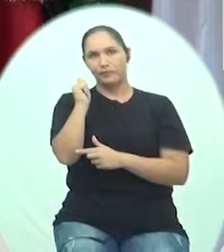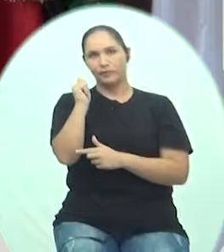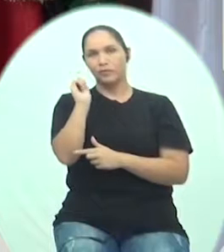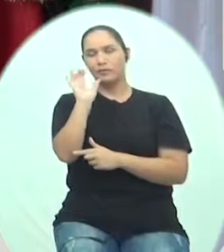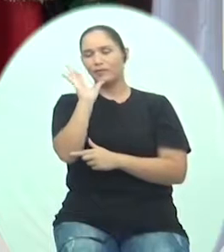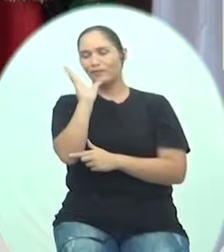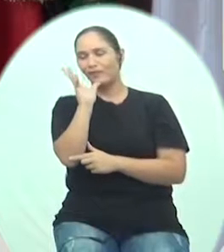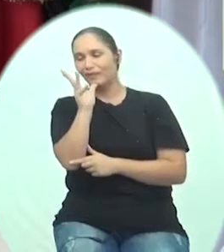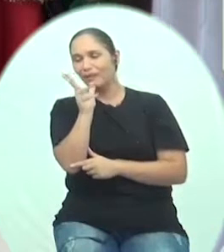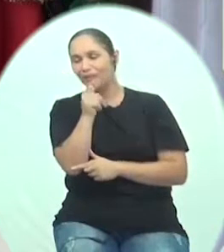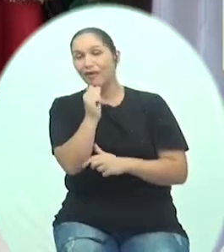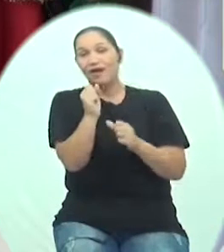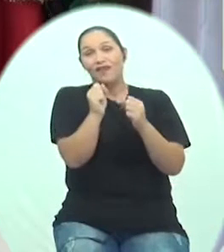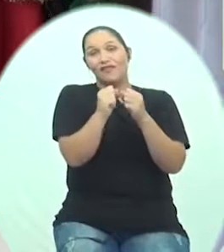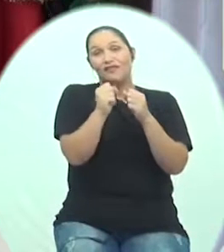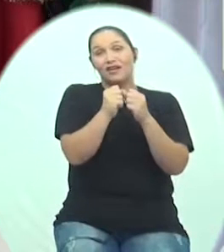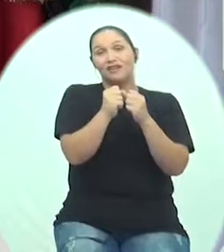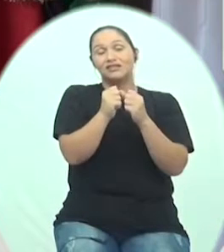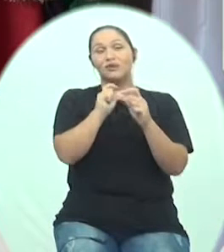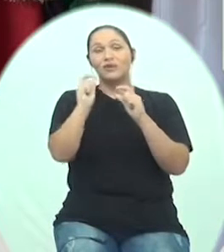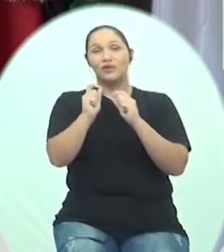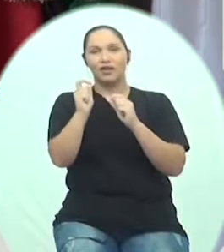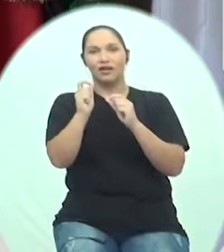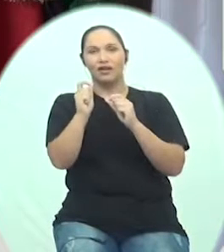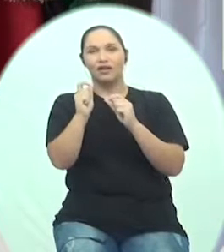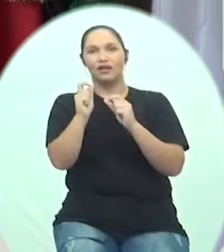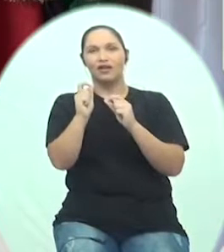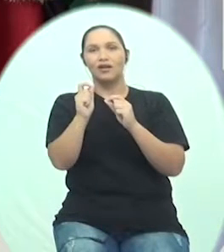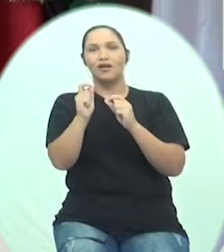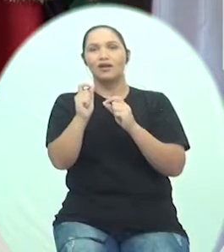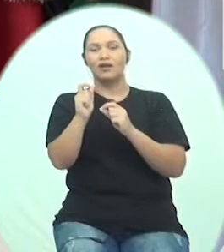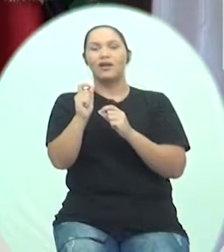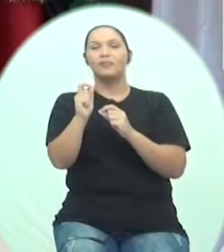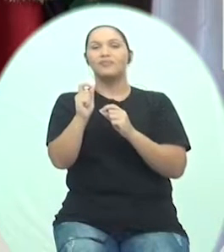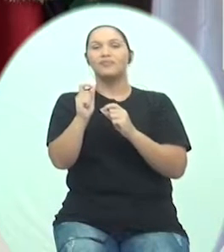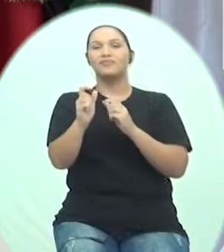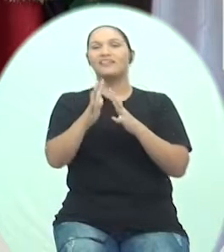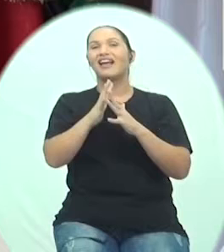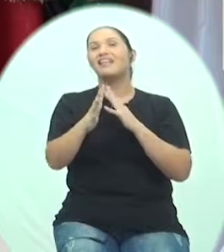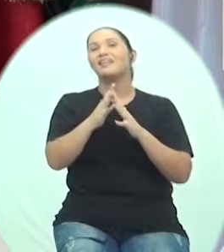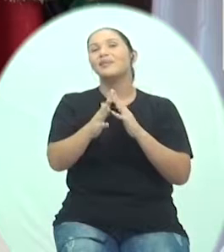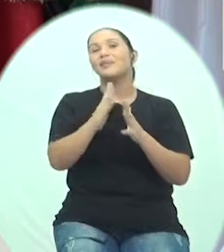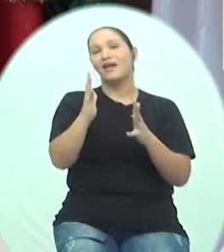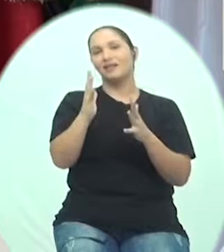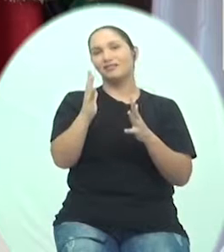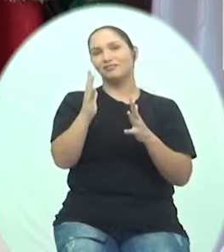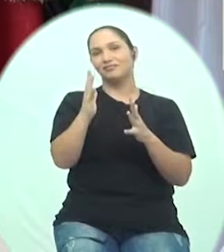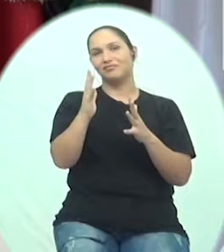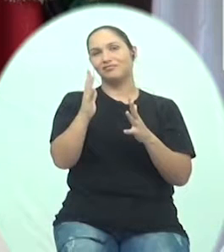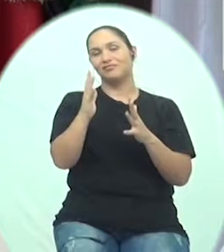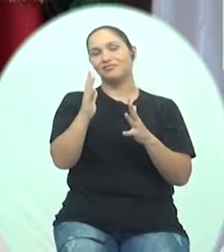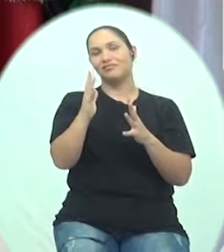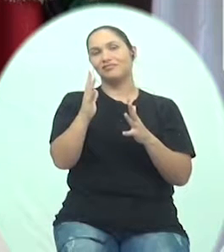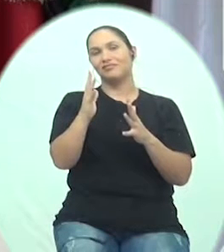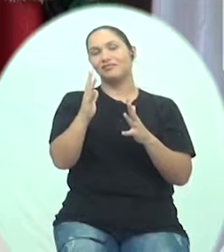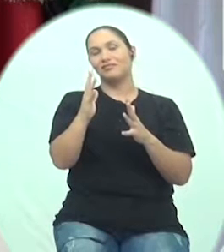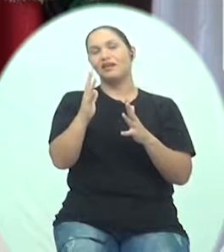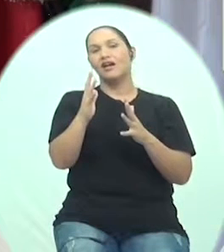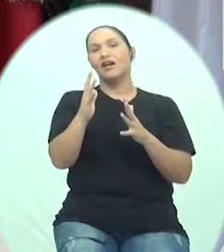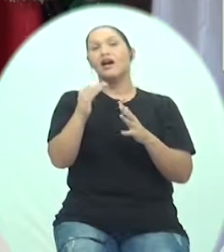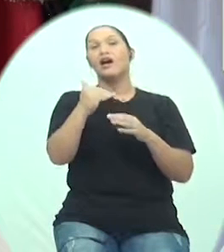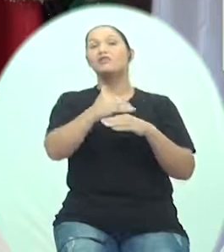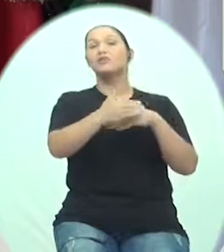eh a gente quer parabenizar Eu também estive lá visitando aquele prédio eh ficou uma coisa muito